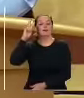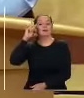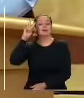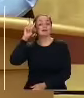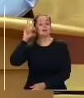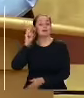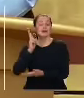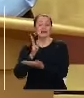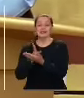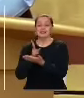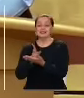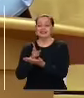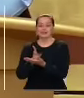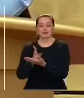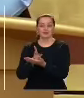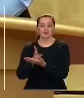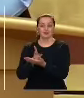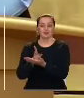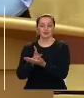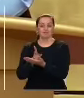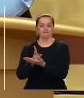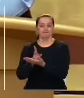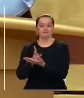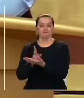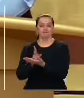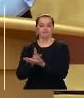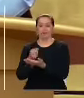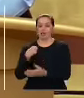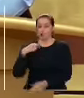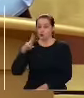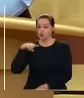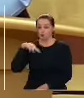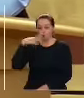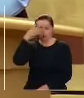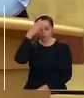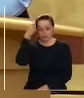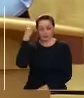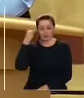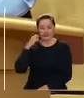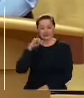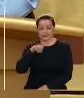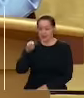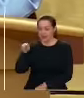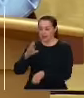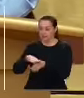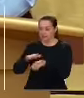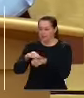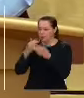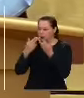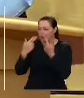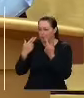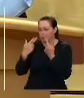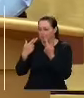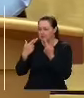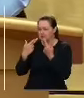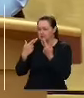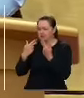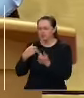para nunca mais eu esquecer. E se ela fez uma coisa que eu não gostei? Escreve na areia,